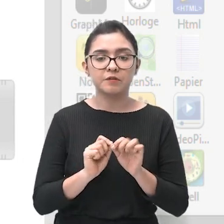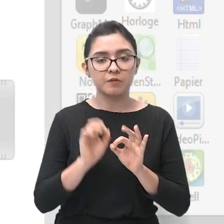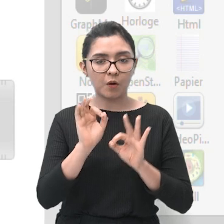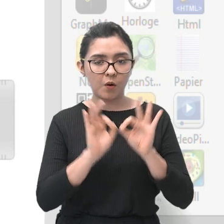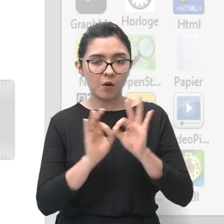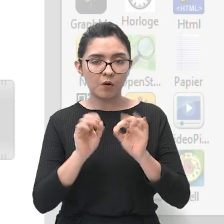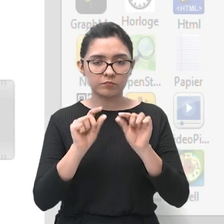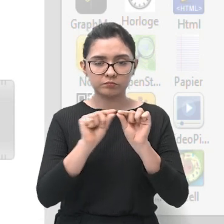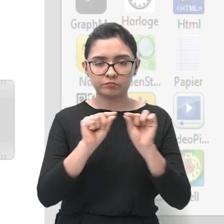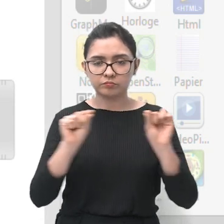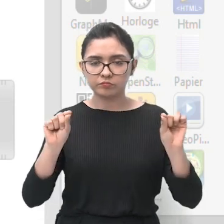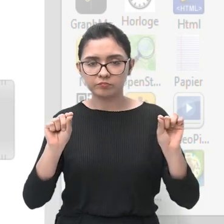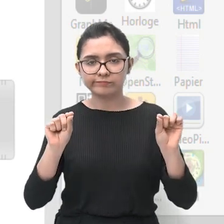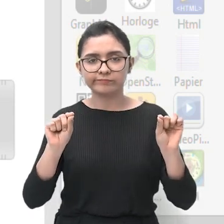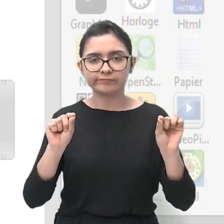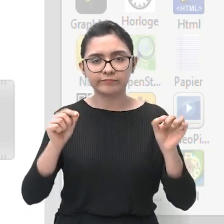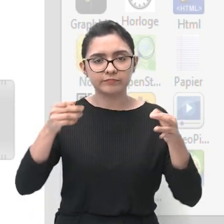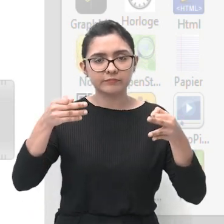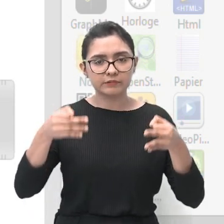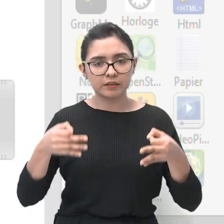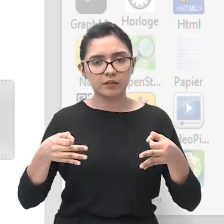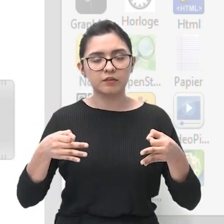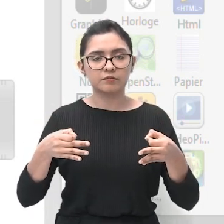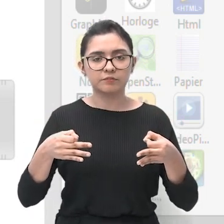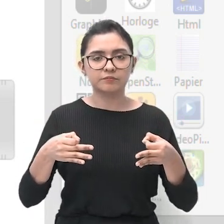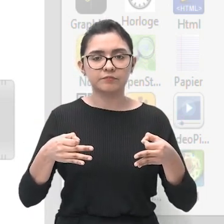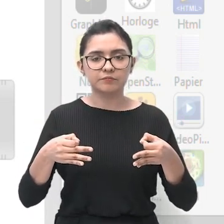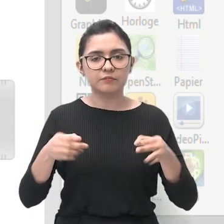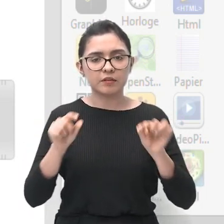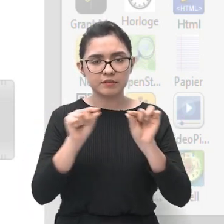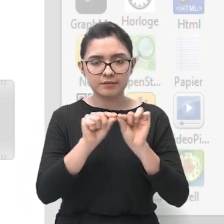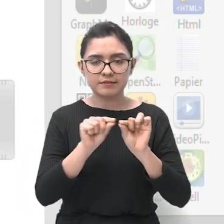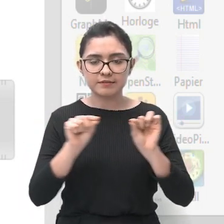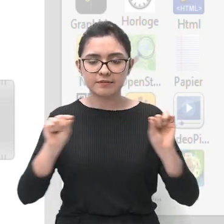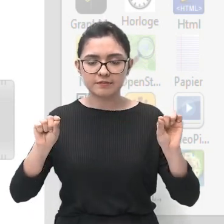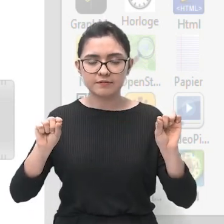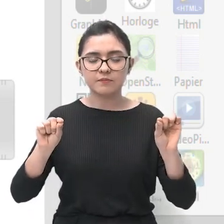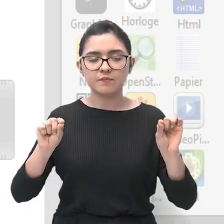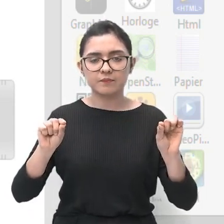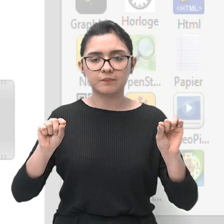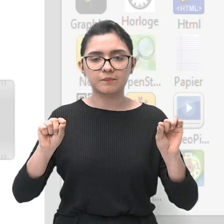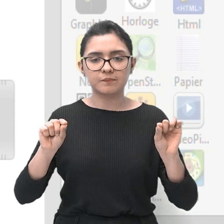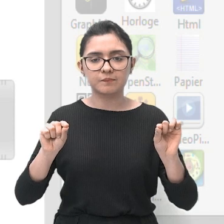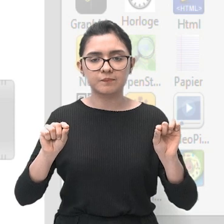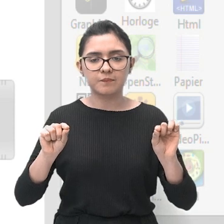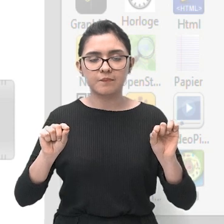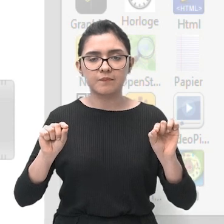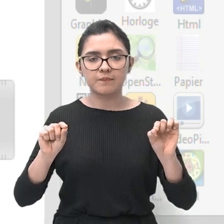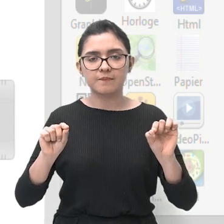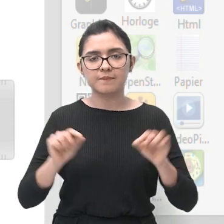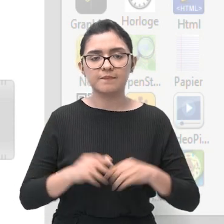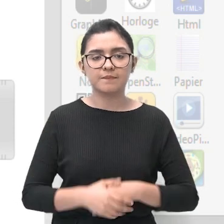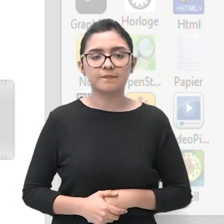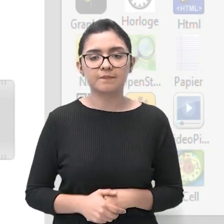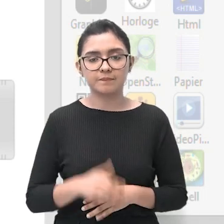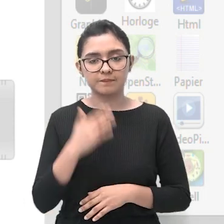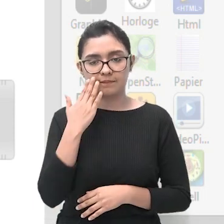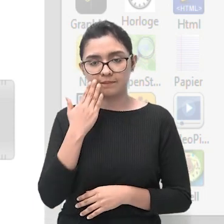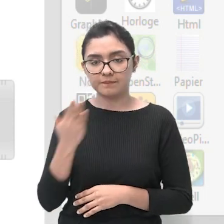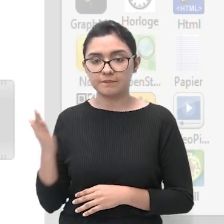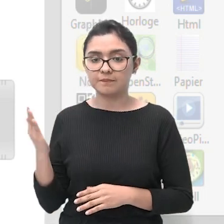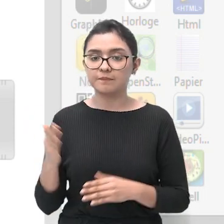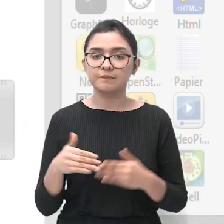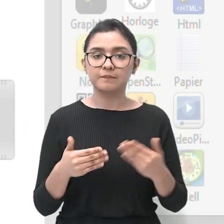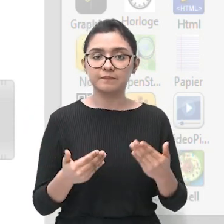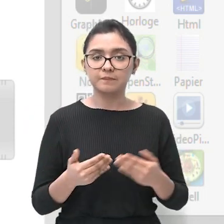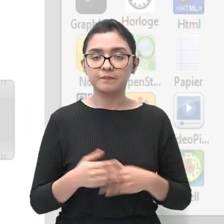ajustar aqui de modo que ela fique, né, alinhada com a extremidade do segmento, né? Nós vamos